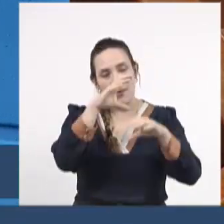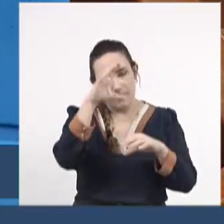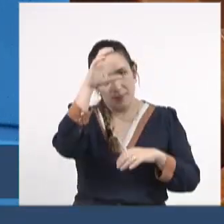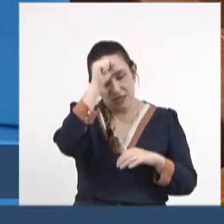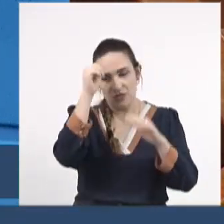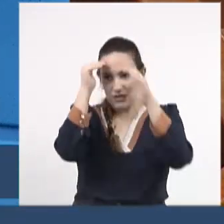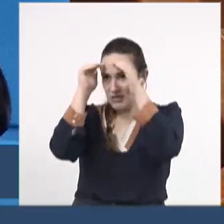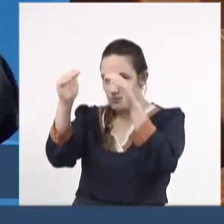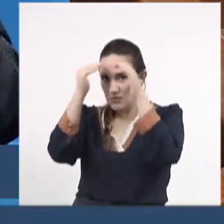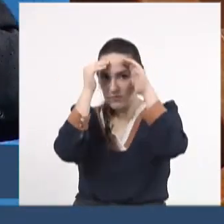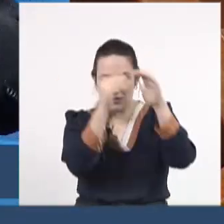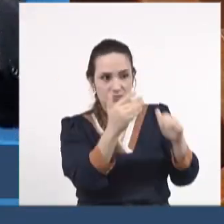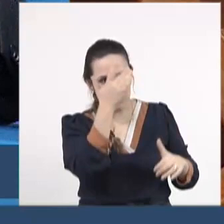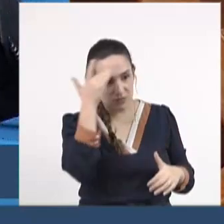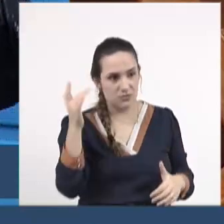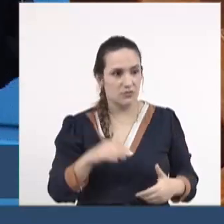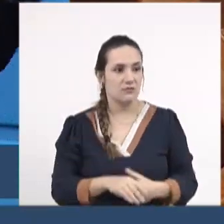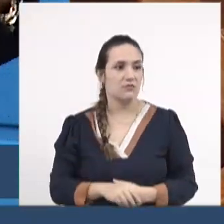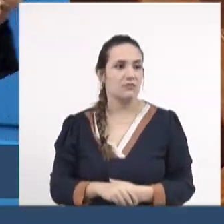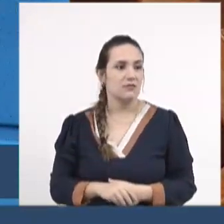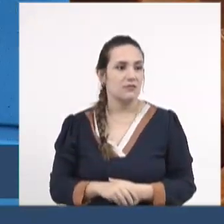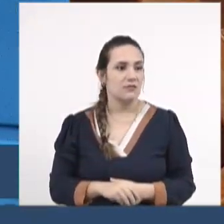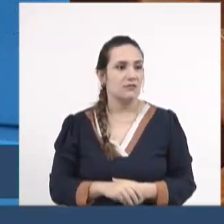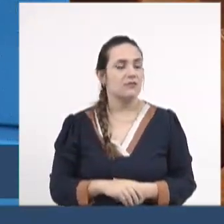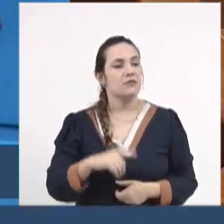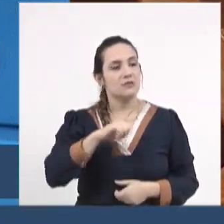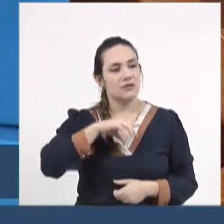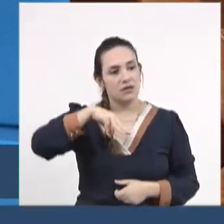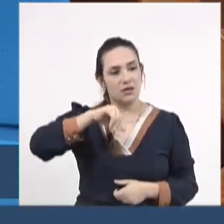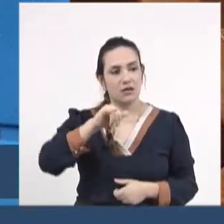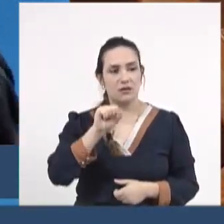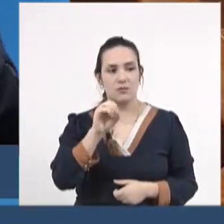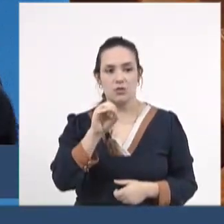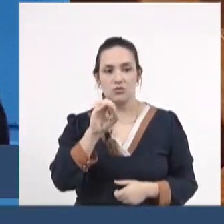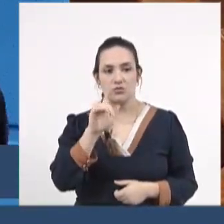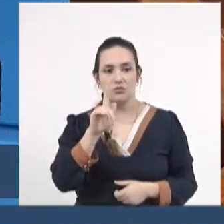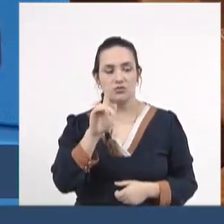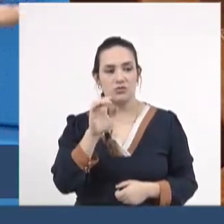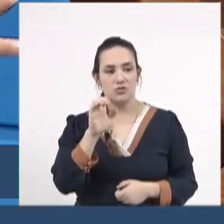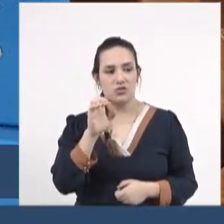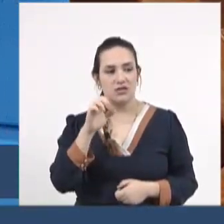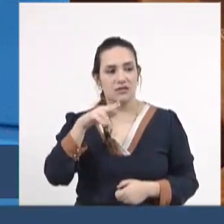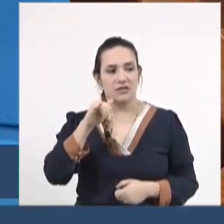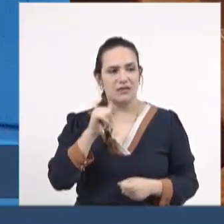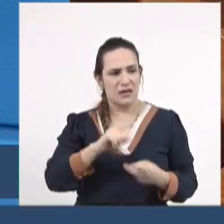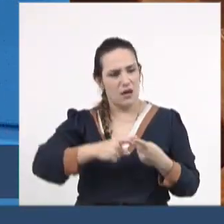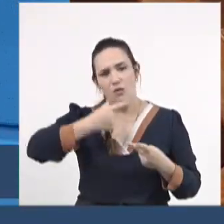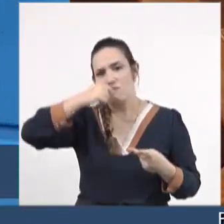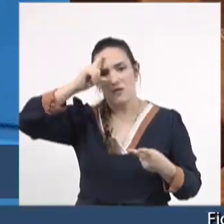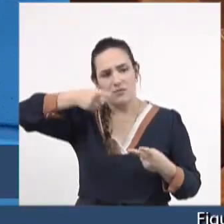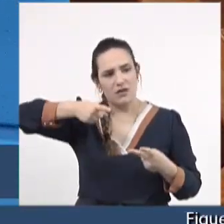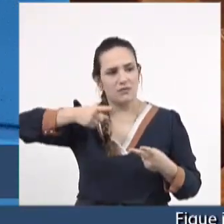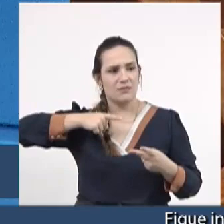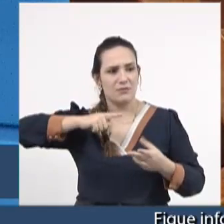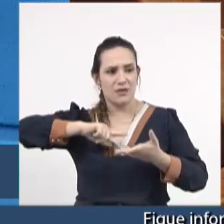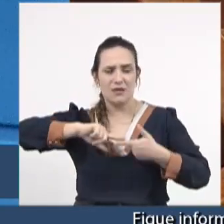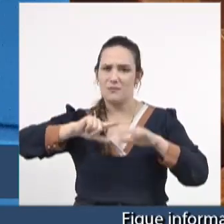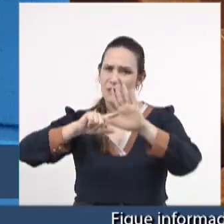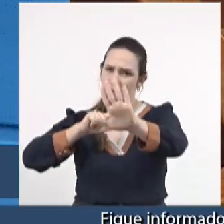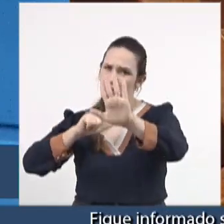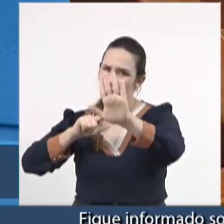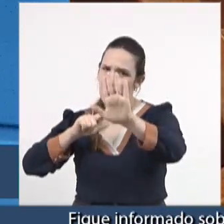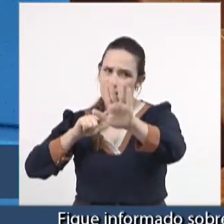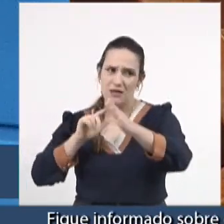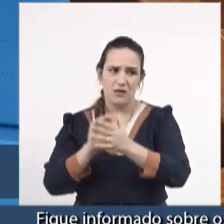respeitar o próximo. Hoje em dia tem esse negócio de misoginia, de homofobia, de machismo, de feminismo, mas esquecem